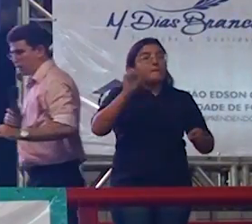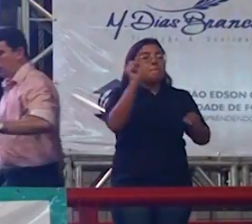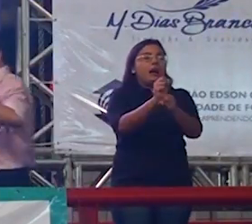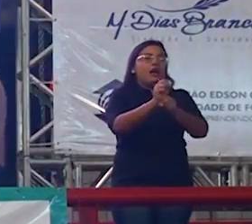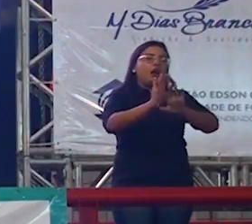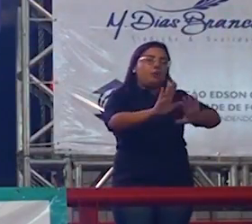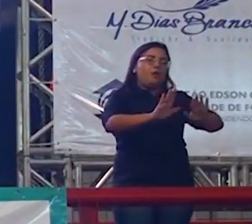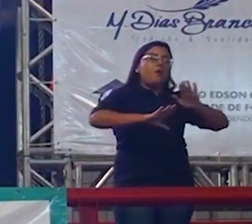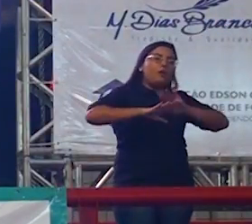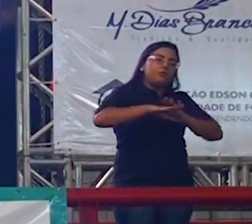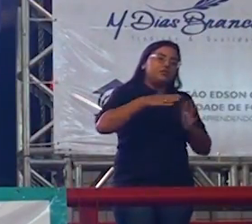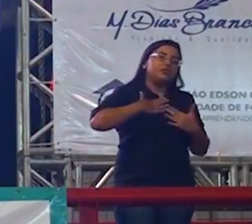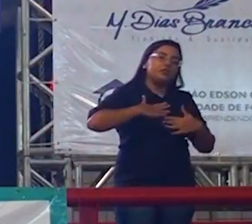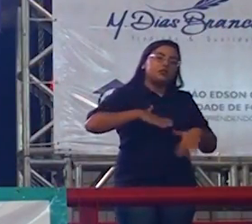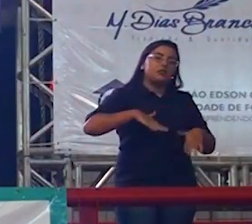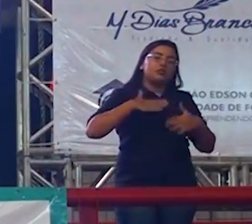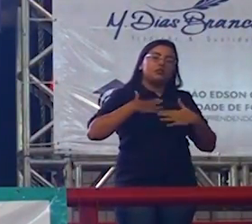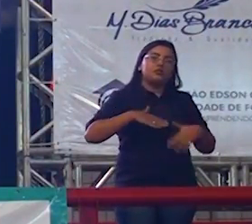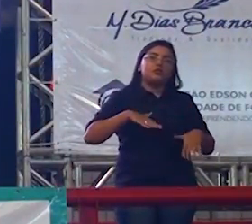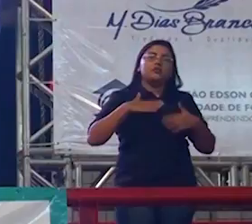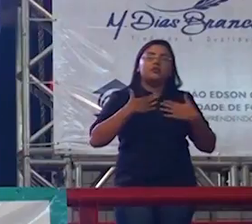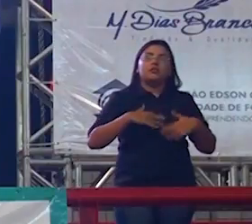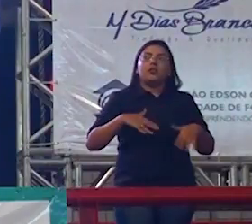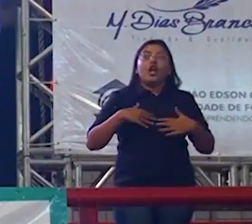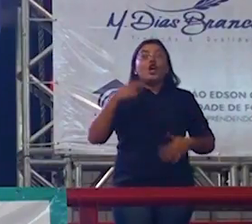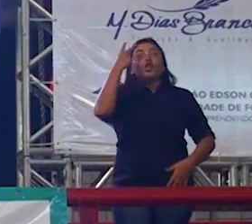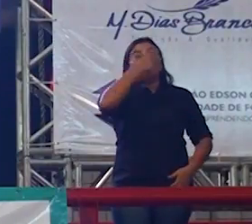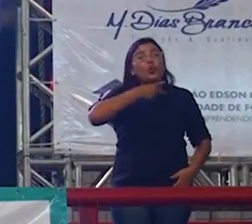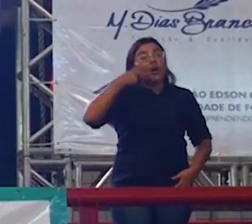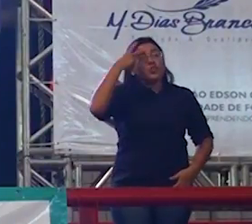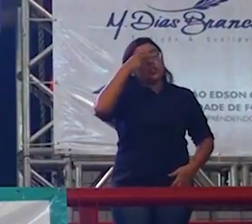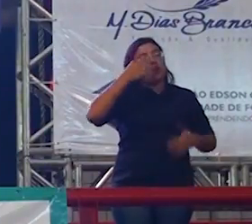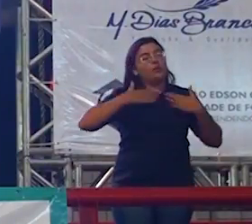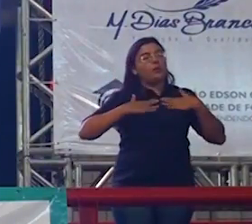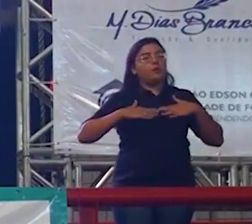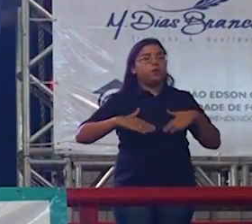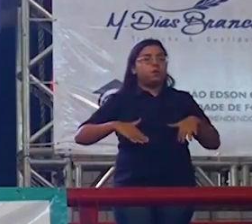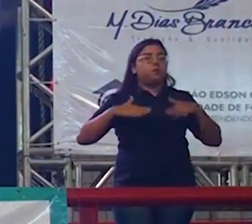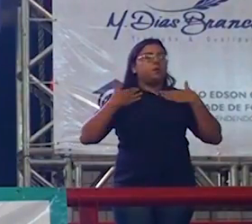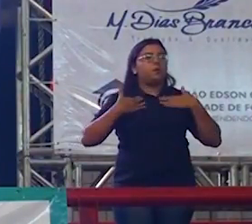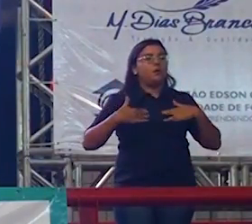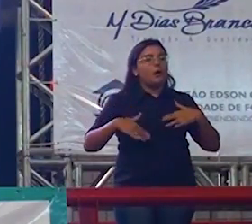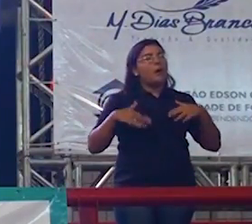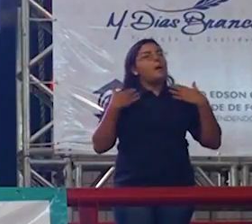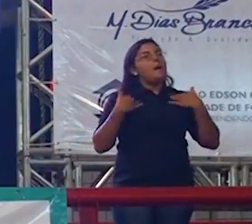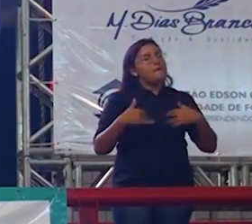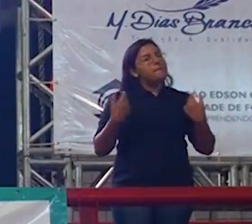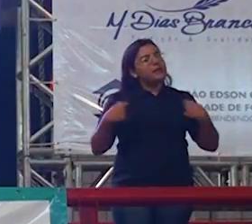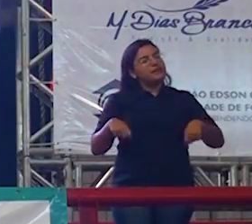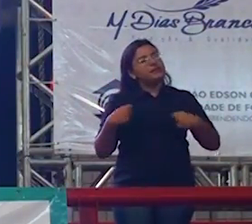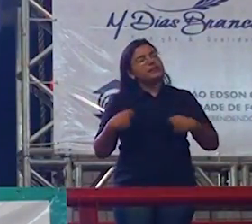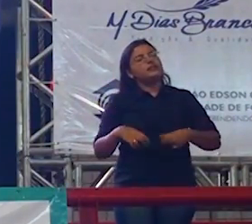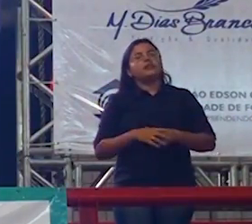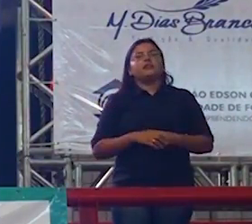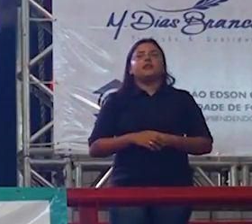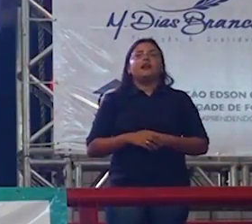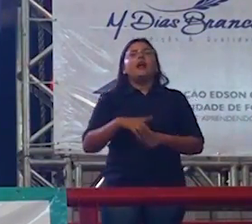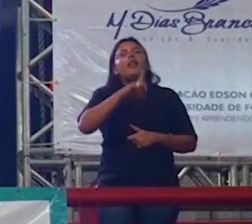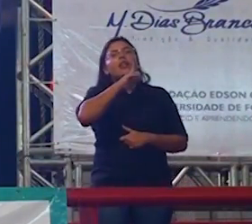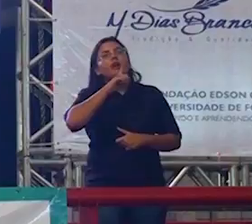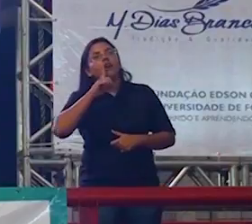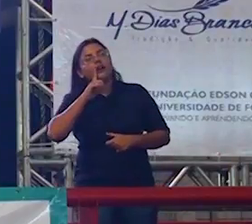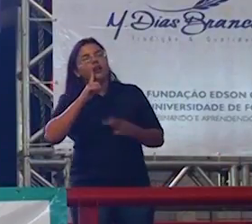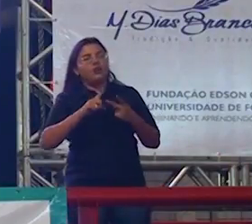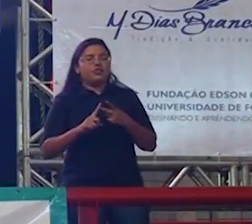para. Depois de 2 horas, tem que se dar um intervalo maior. Você para